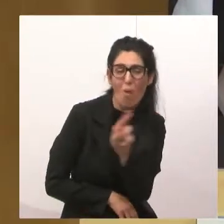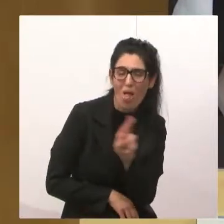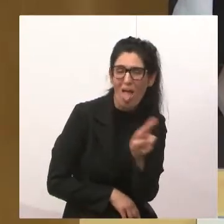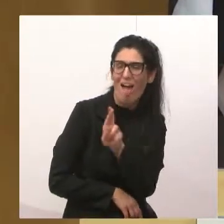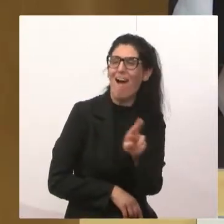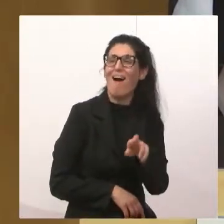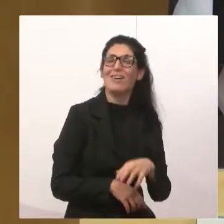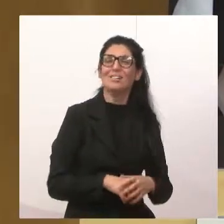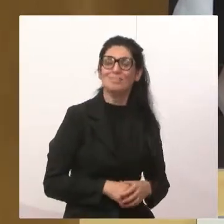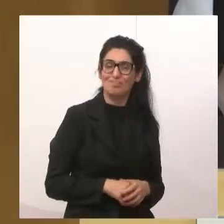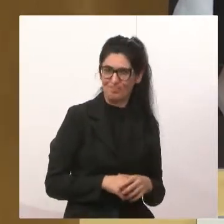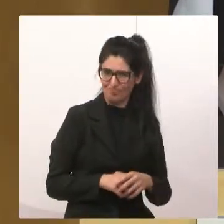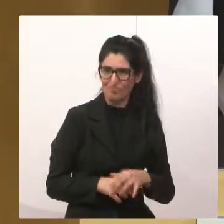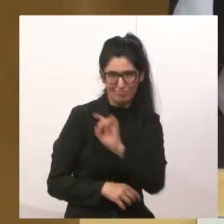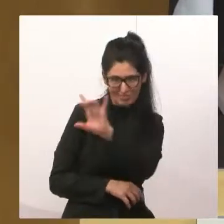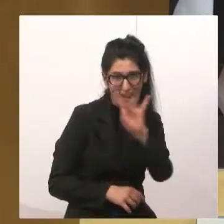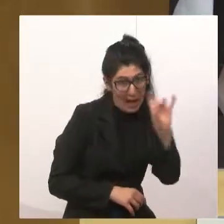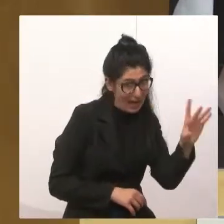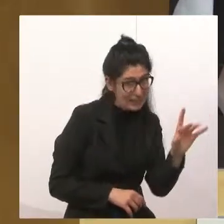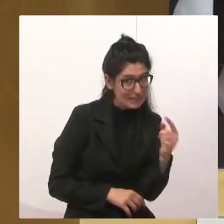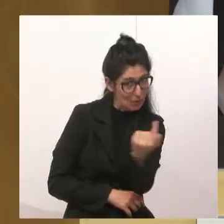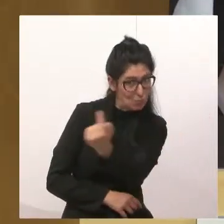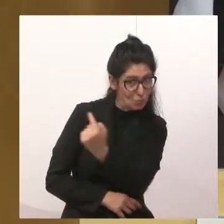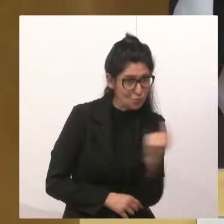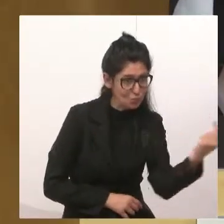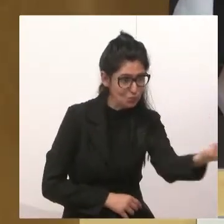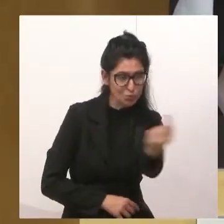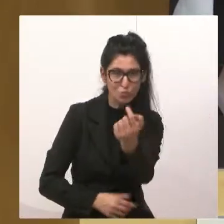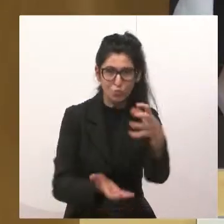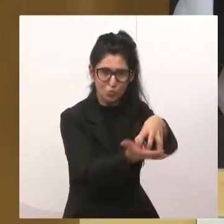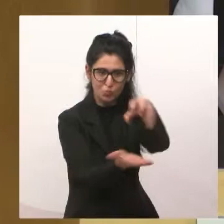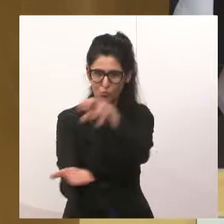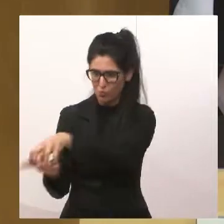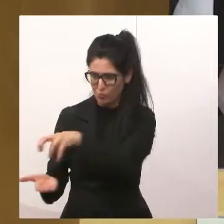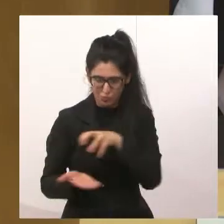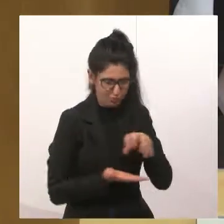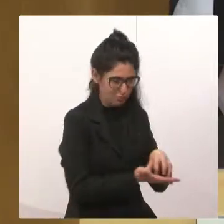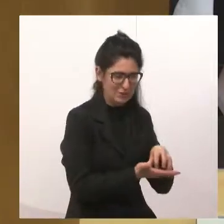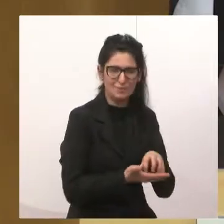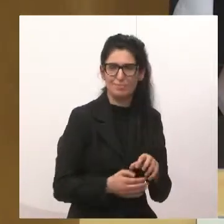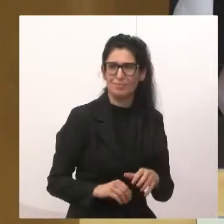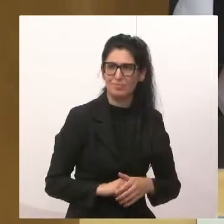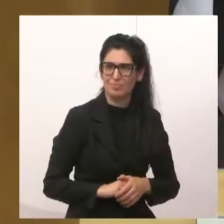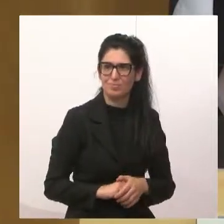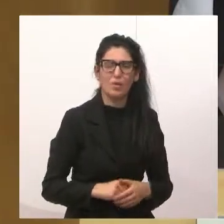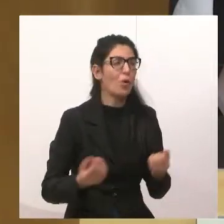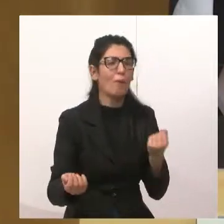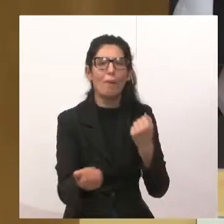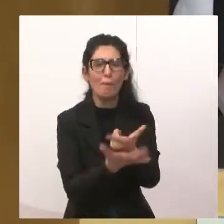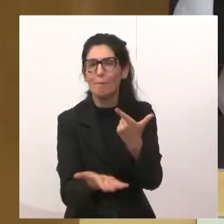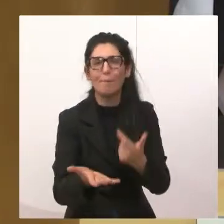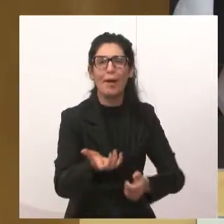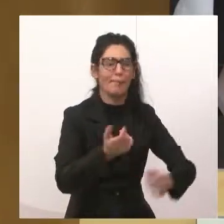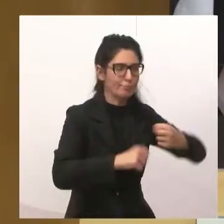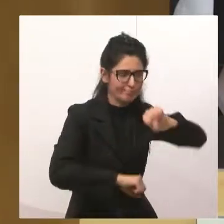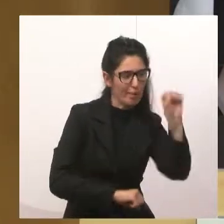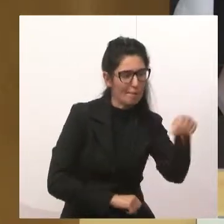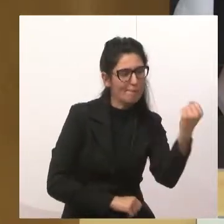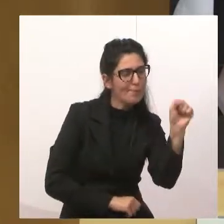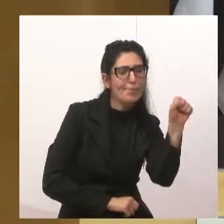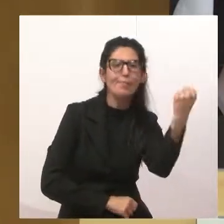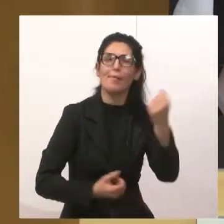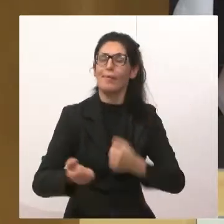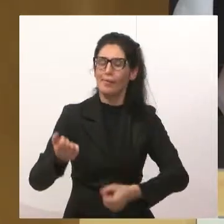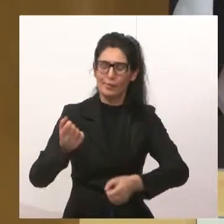fazer investimentos na área de fisioterapia, outras na área, comprar uma lavadora de louça, outros também vão